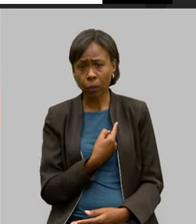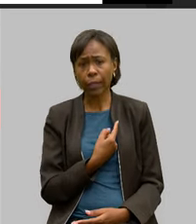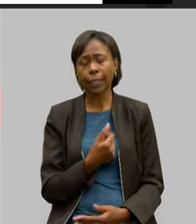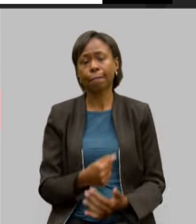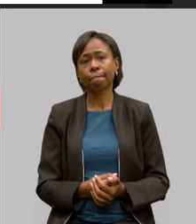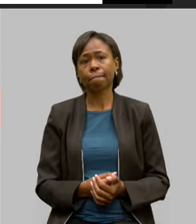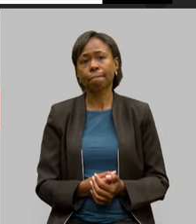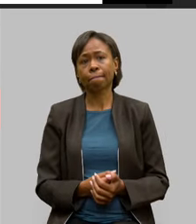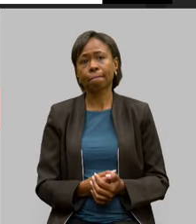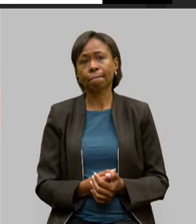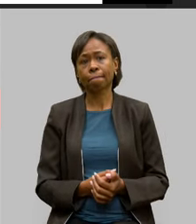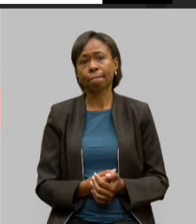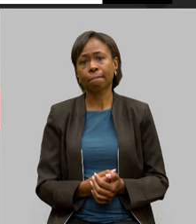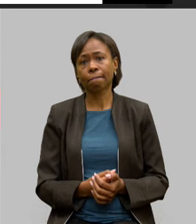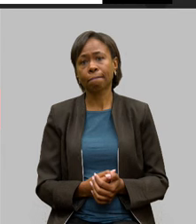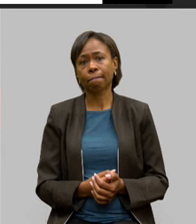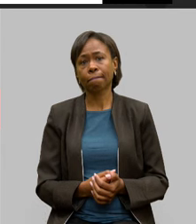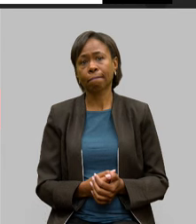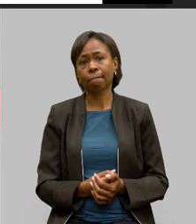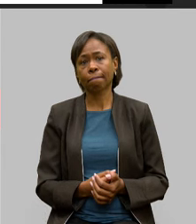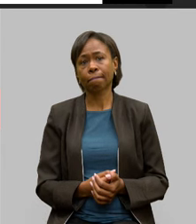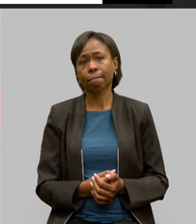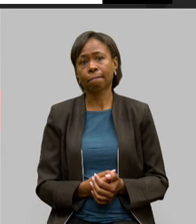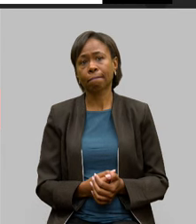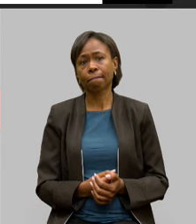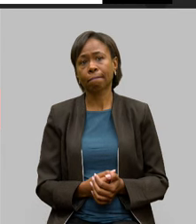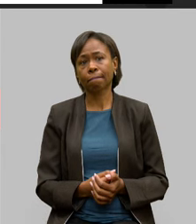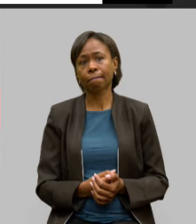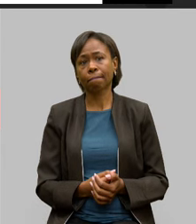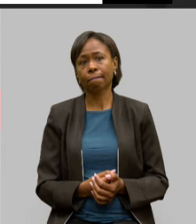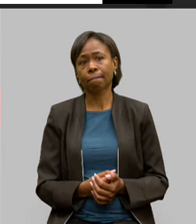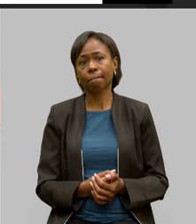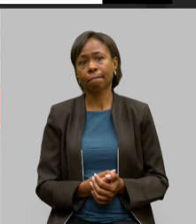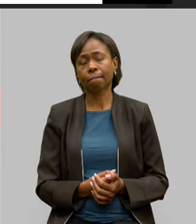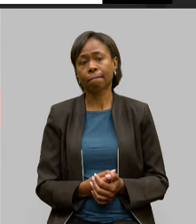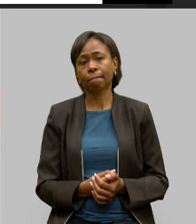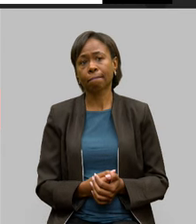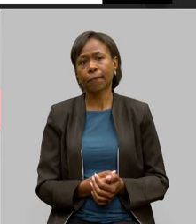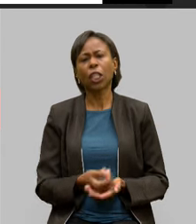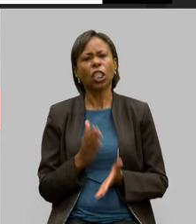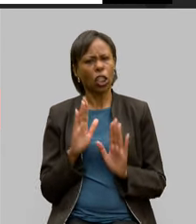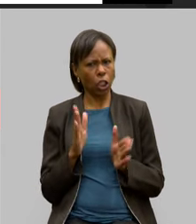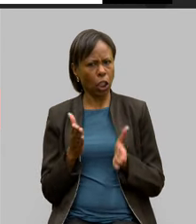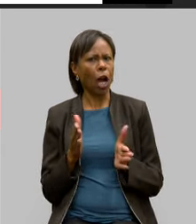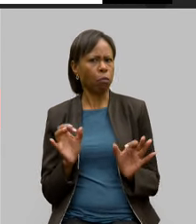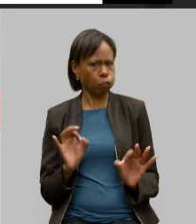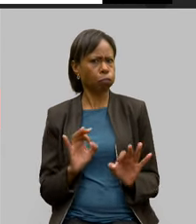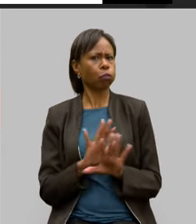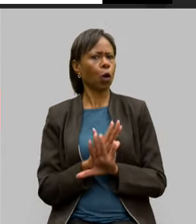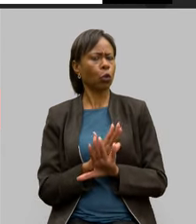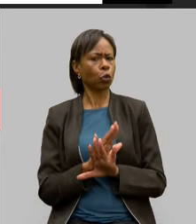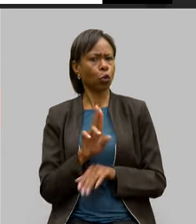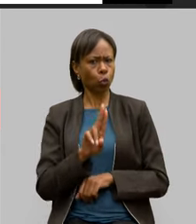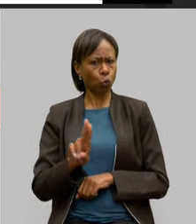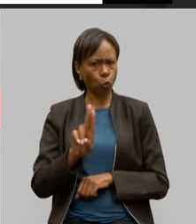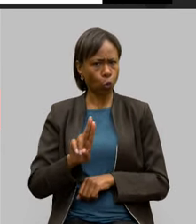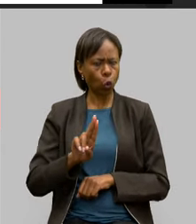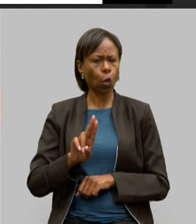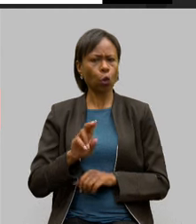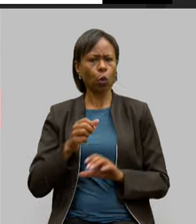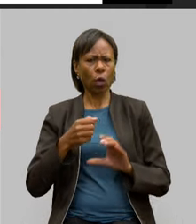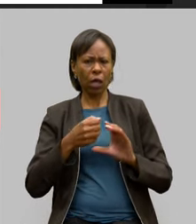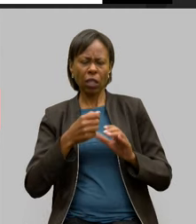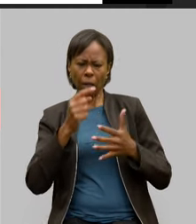ela já é bem consolidada com relação à utilização dos produtos derivados da da